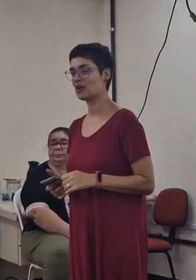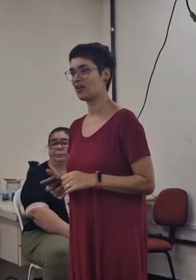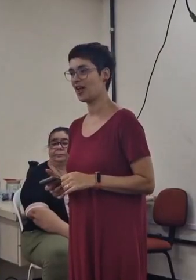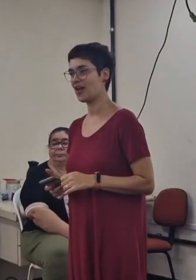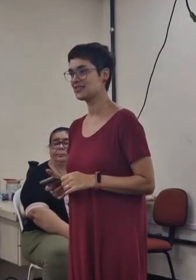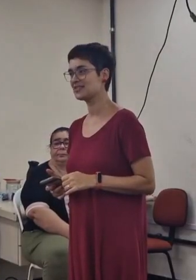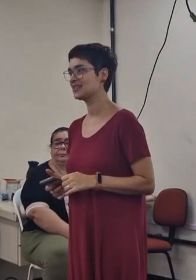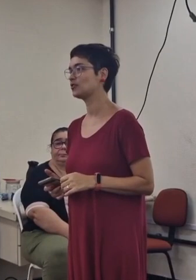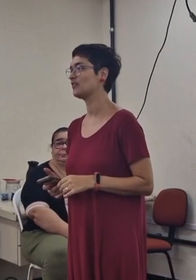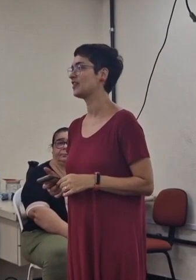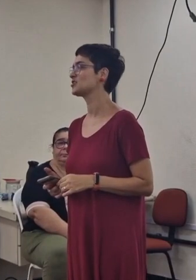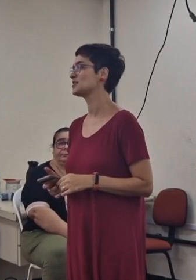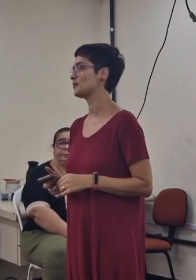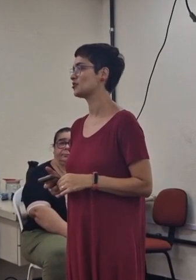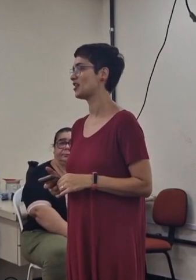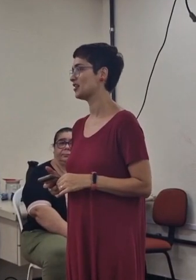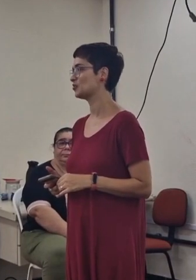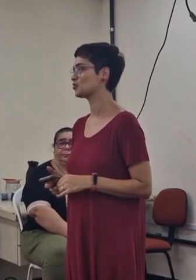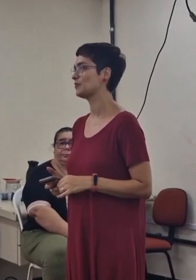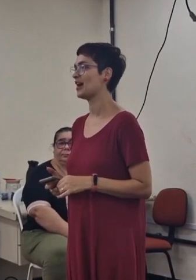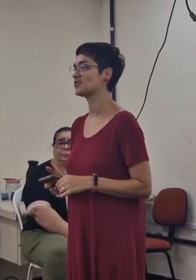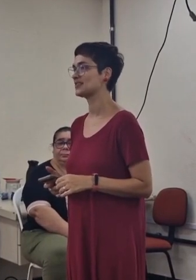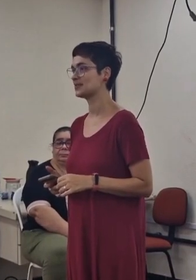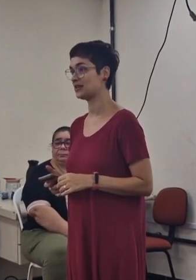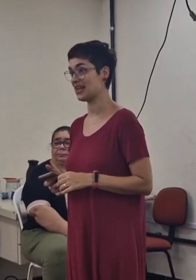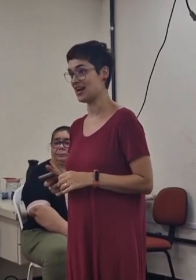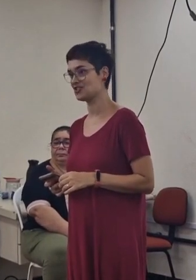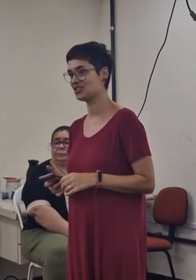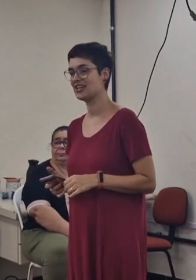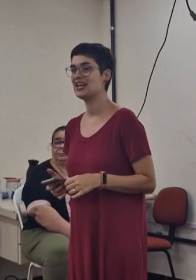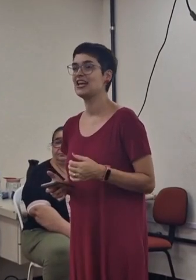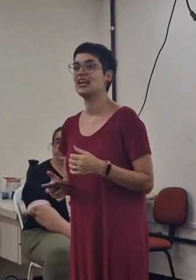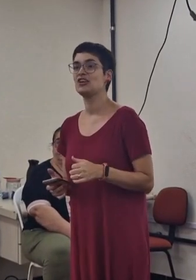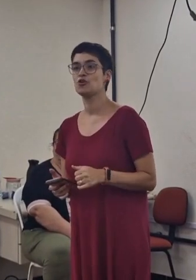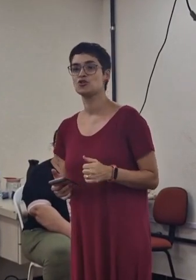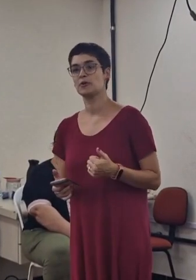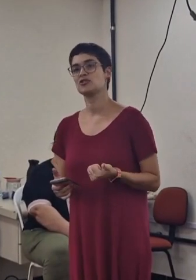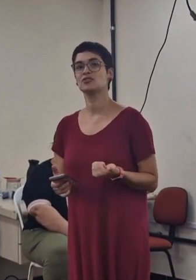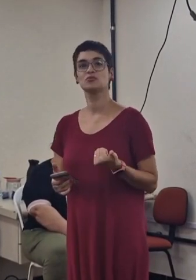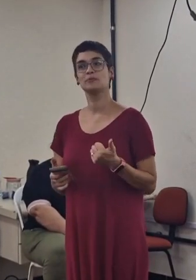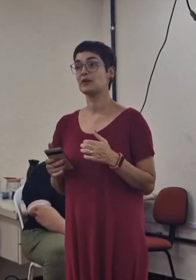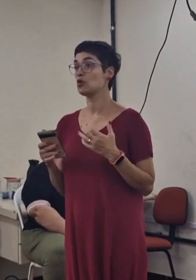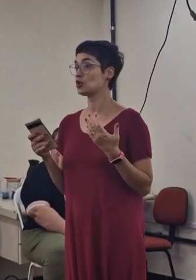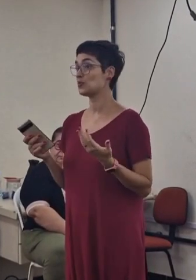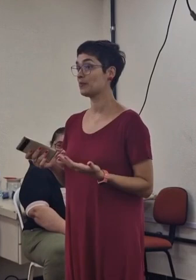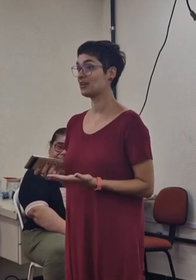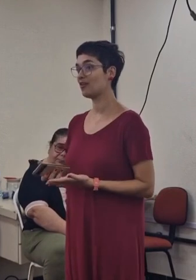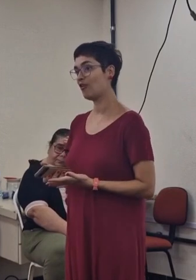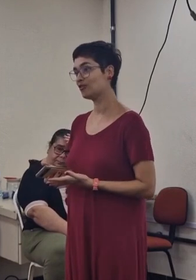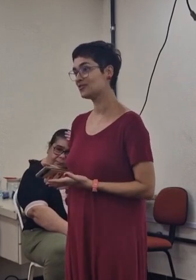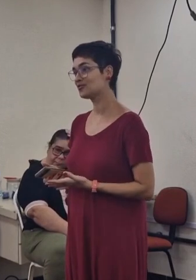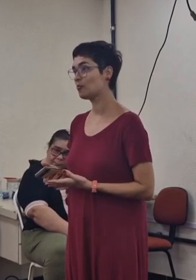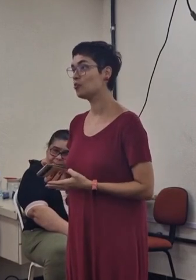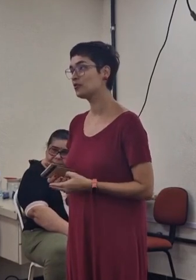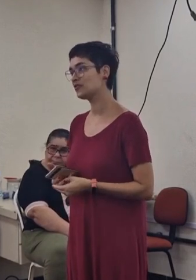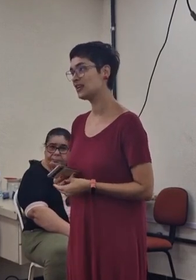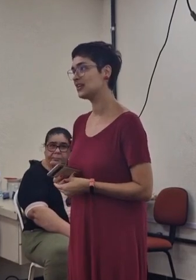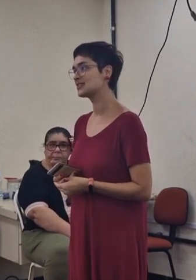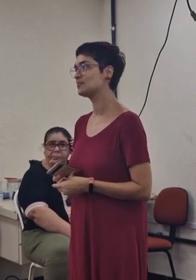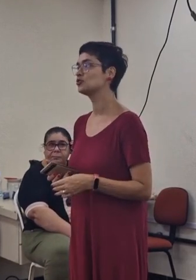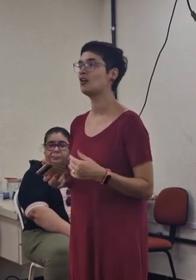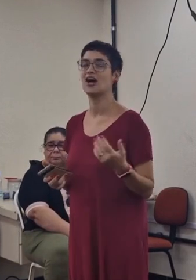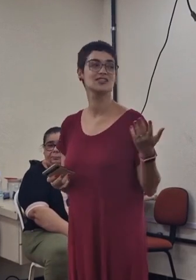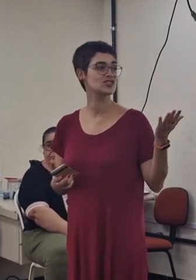Legal. Para quem me conhece, estou à frente desse projeto, sobre arte e acessibilidade. E hoje o projeto é o nosso primeiro encontro. Estou